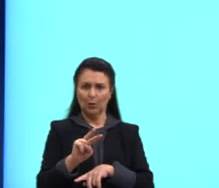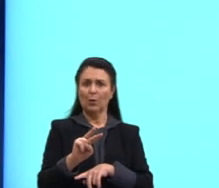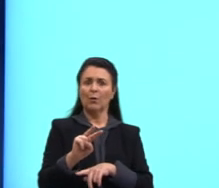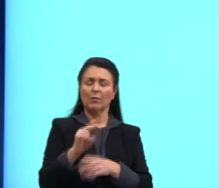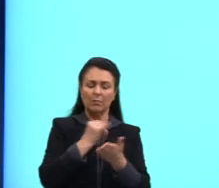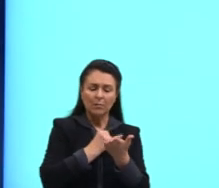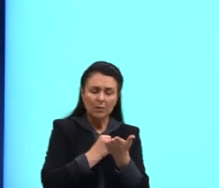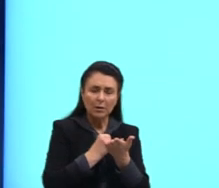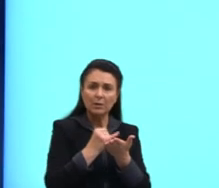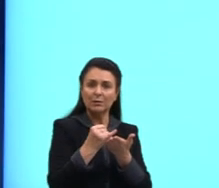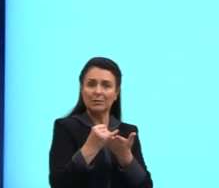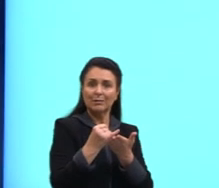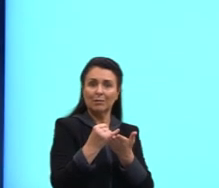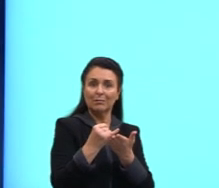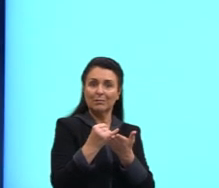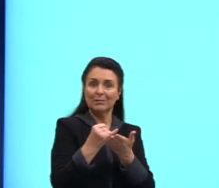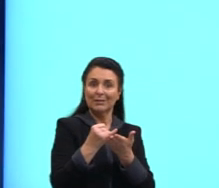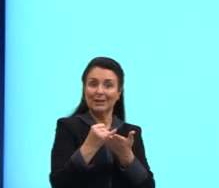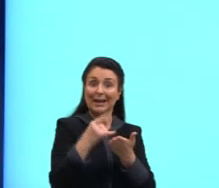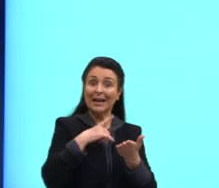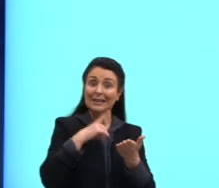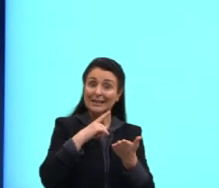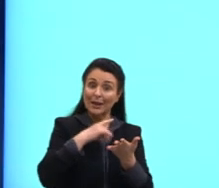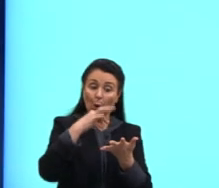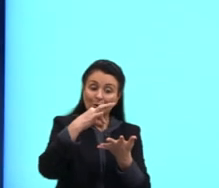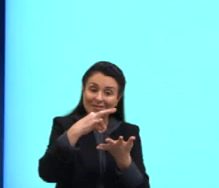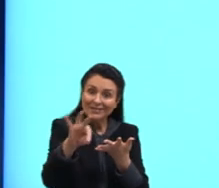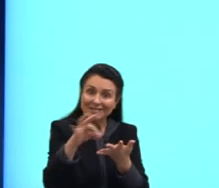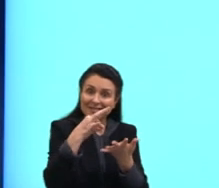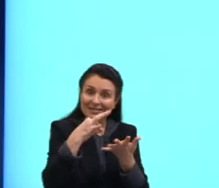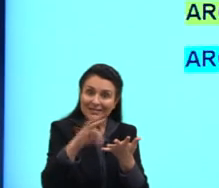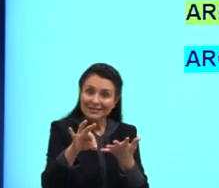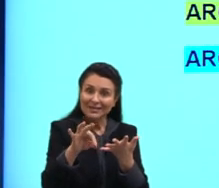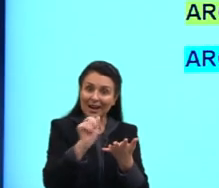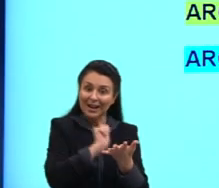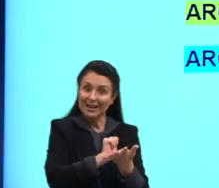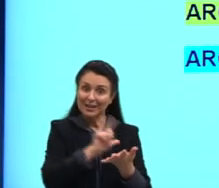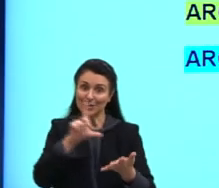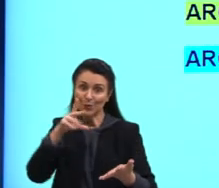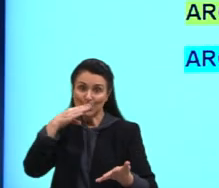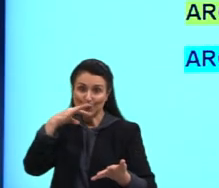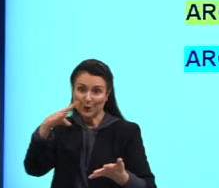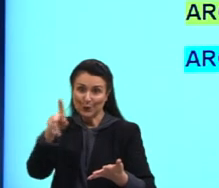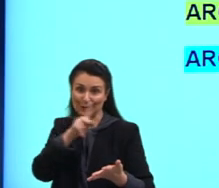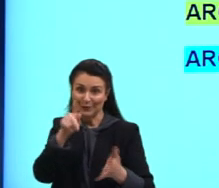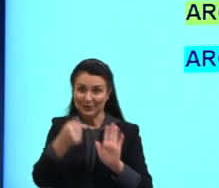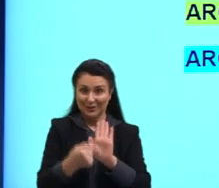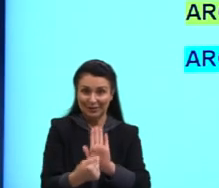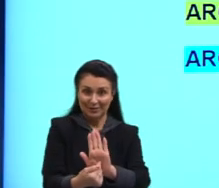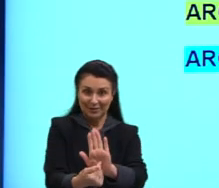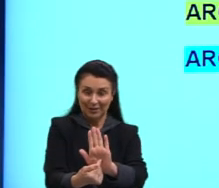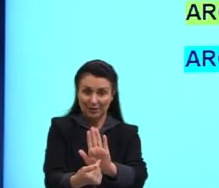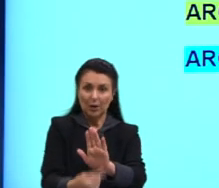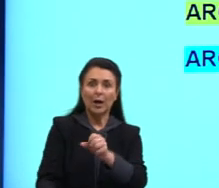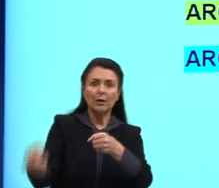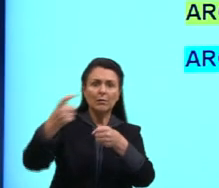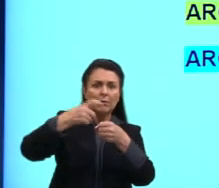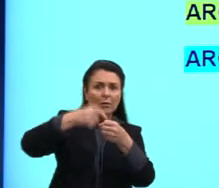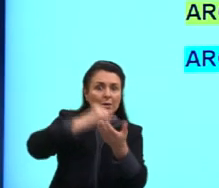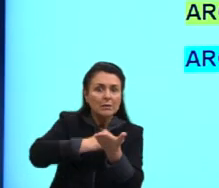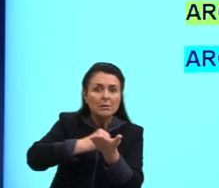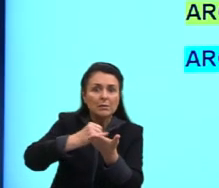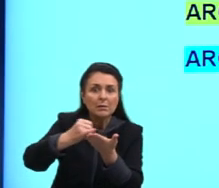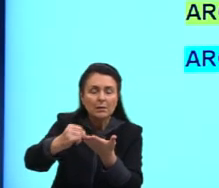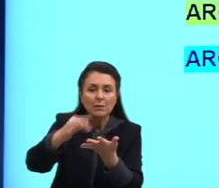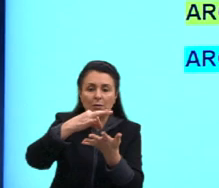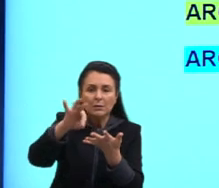introdução aqui tá destacado em azul o que se a gente voltar e na introdução destacado também